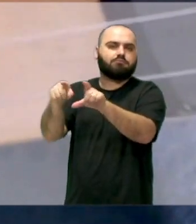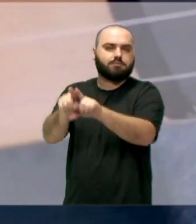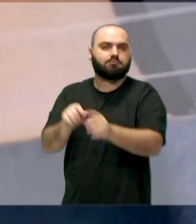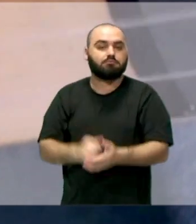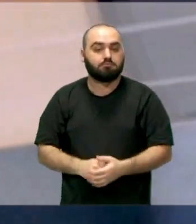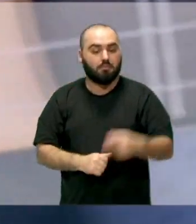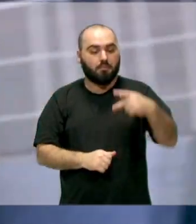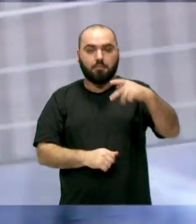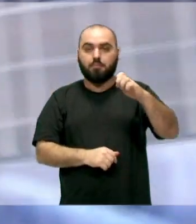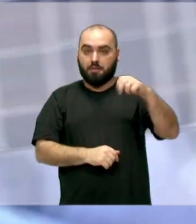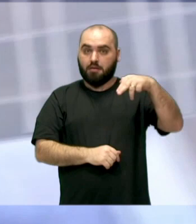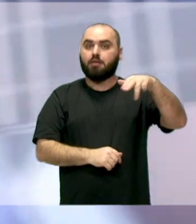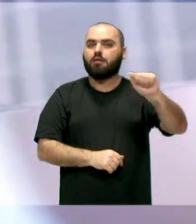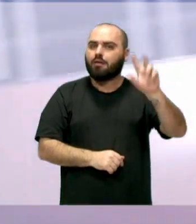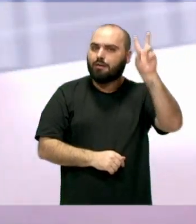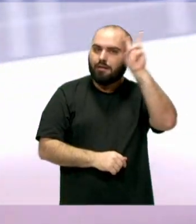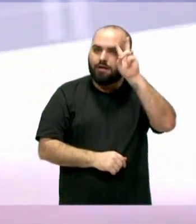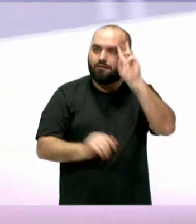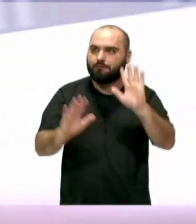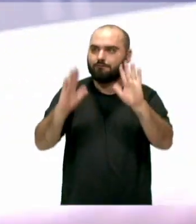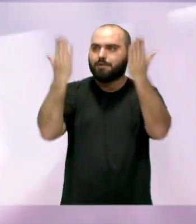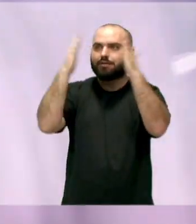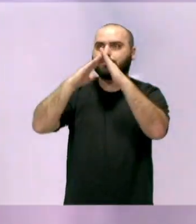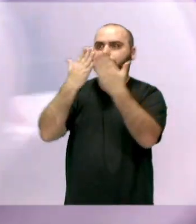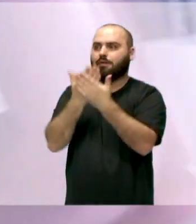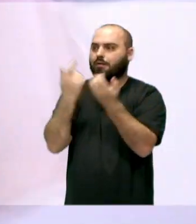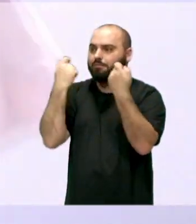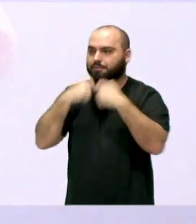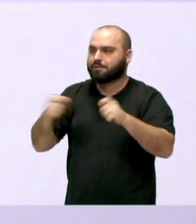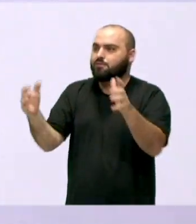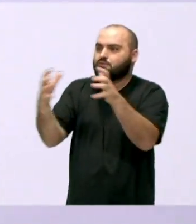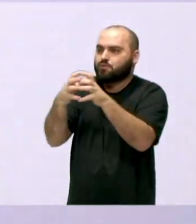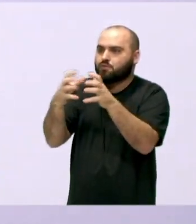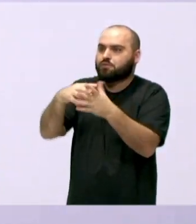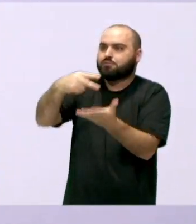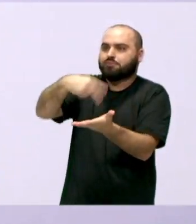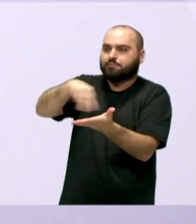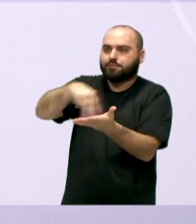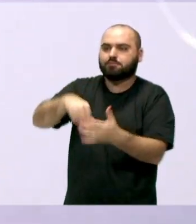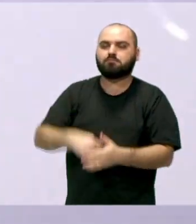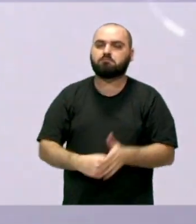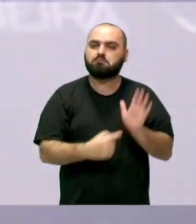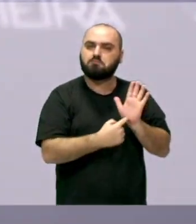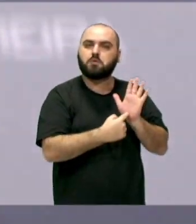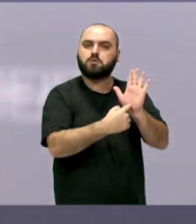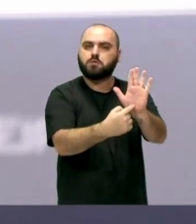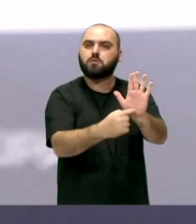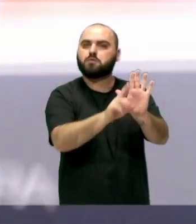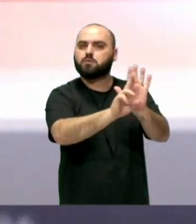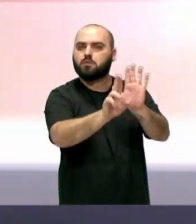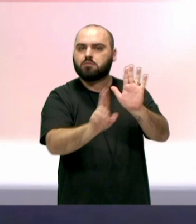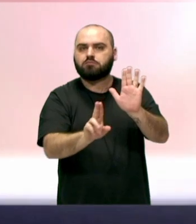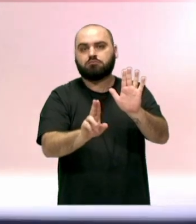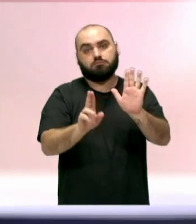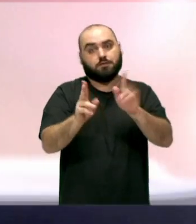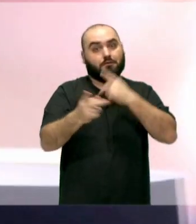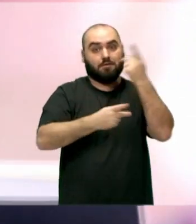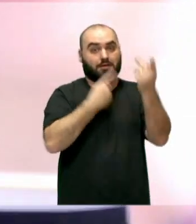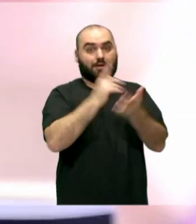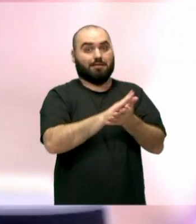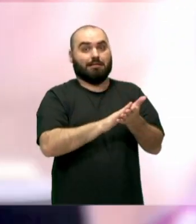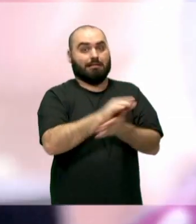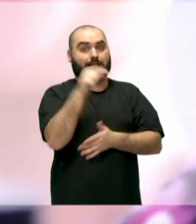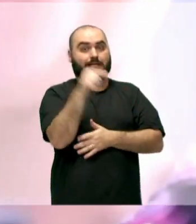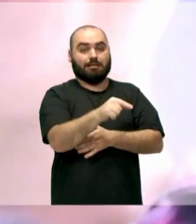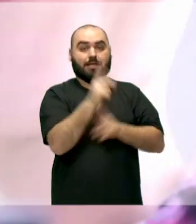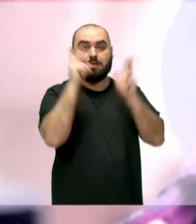de colégio que precisava de uma banda para o baile. Ele então apresentou o conjunto recém-criado como opção, sem dizer que aqueles músicos eram